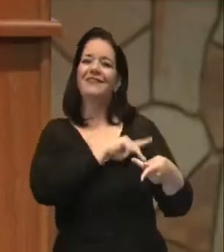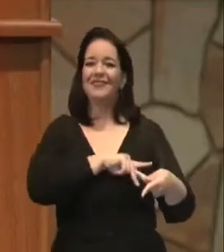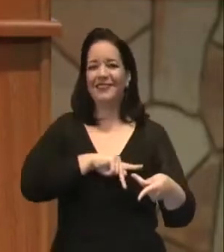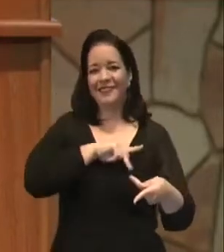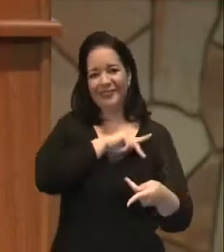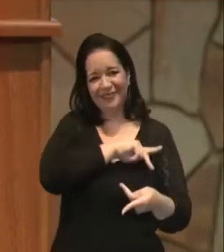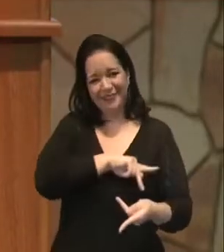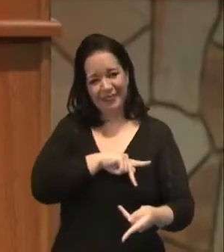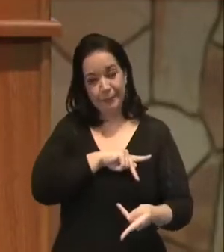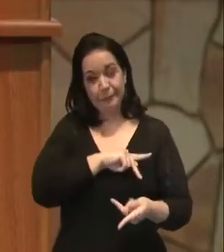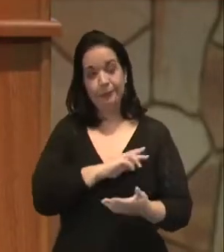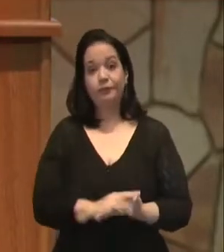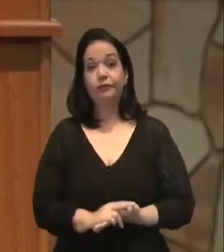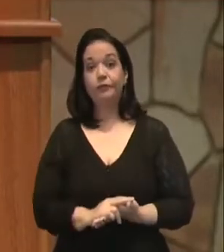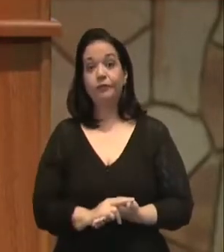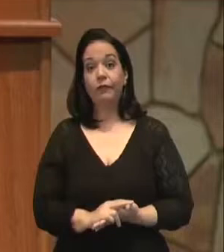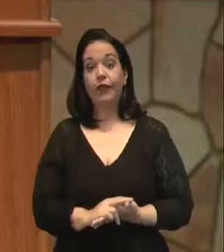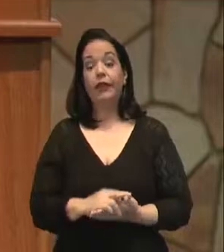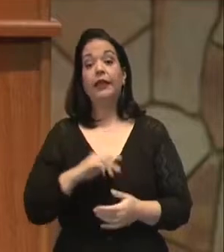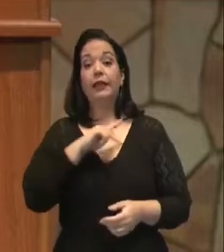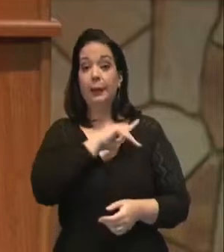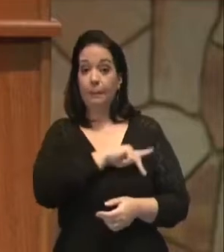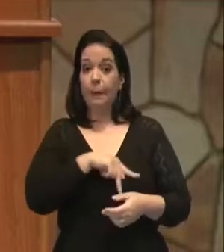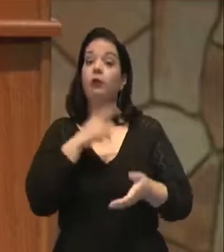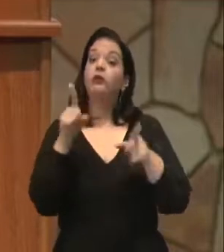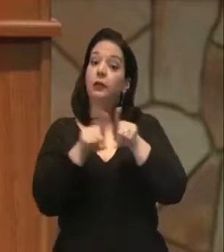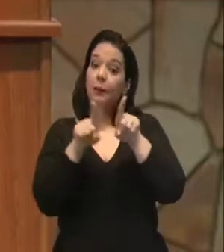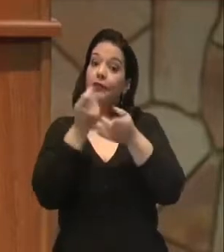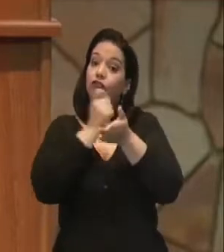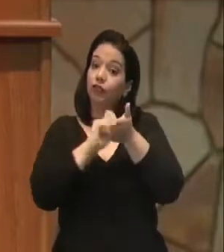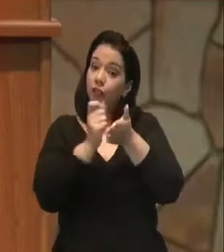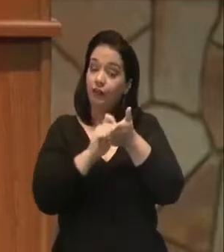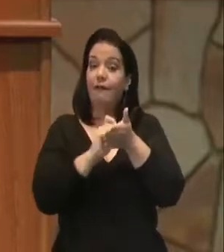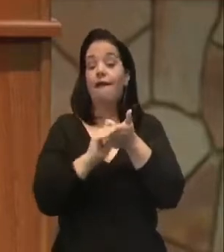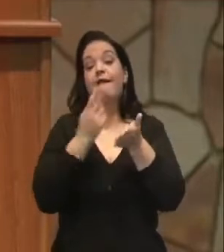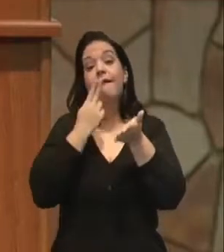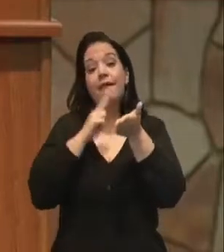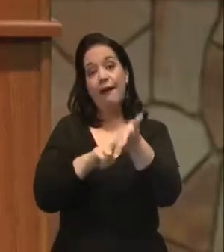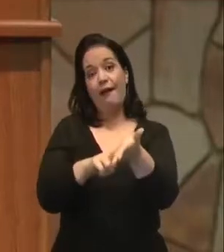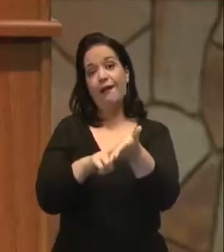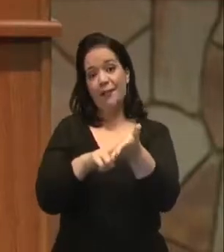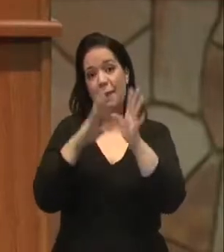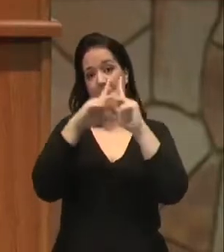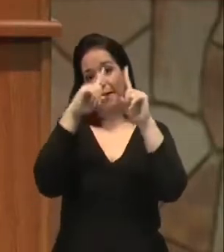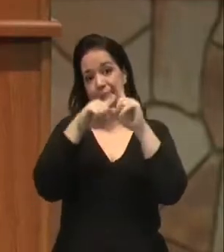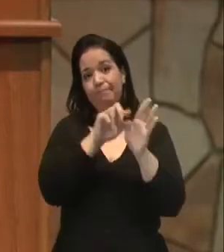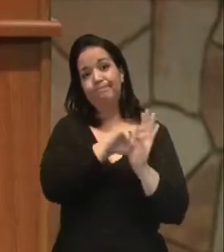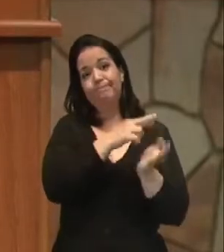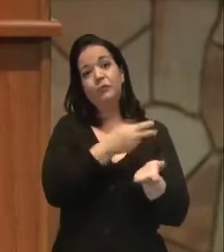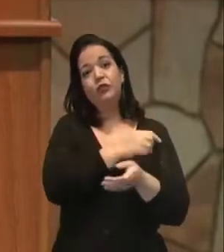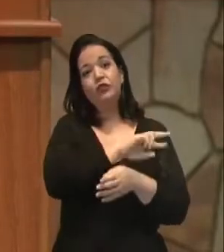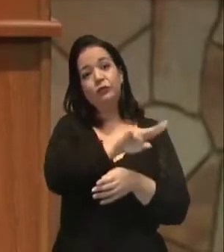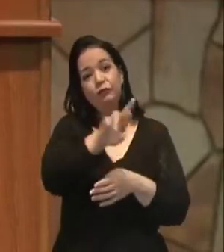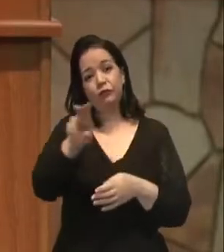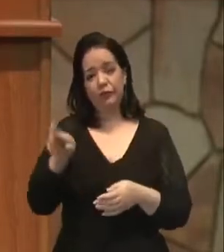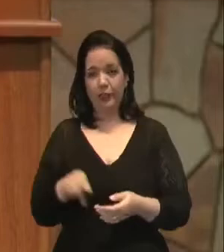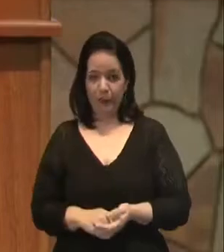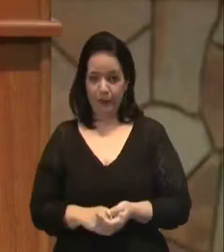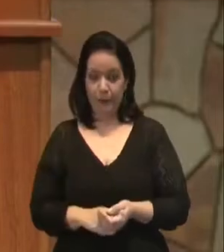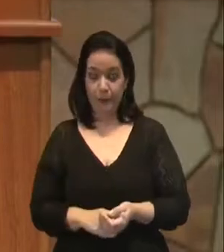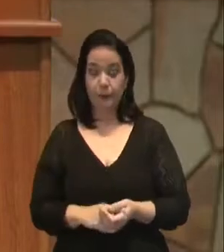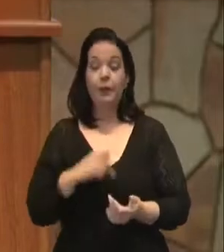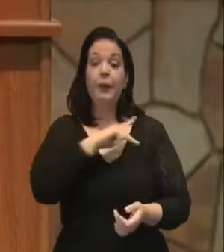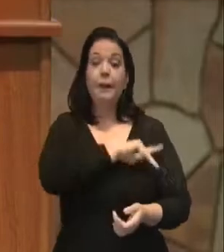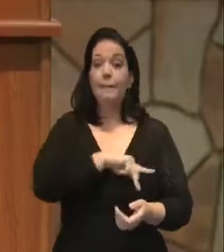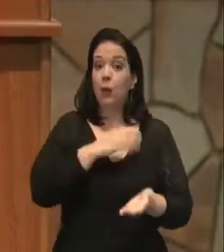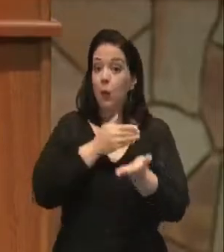da igreja de Éfeso. Paulo plantou a igreja de Éfeso durante um período muito profícuo